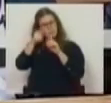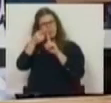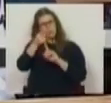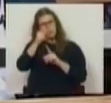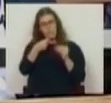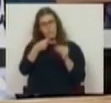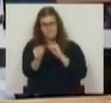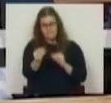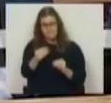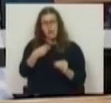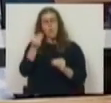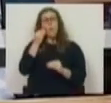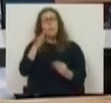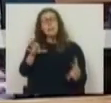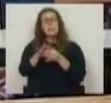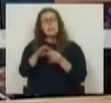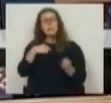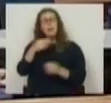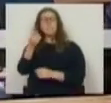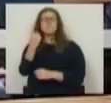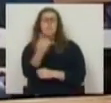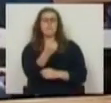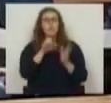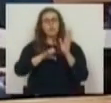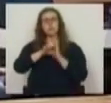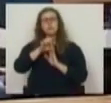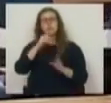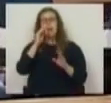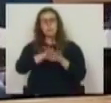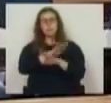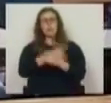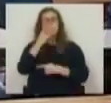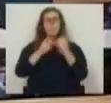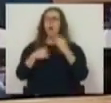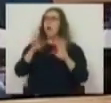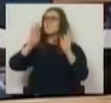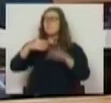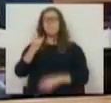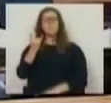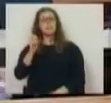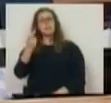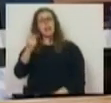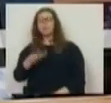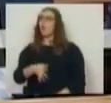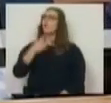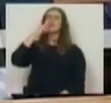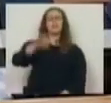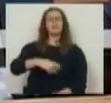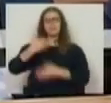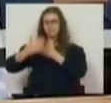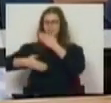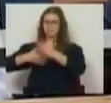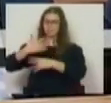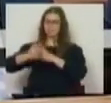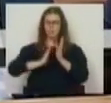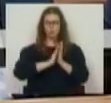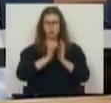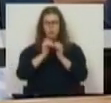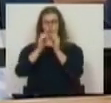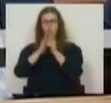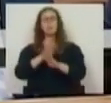vínculos precários na administração pública, andava ao fim de 20 anos, tivemos novamente um processo em toda a